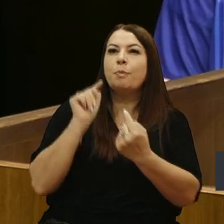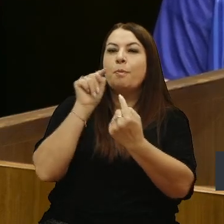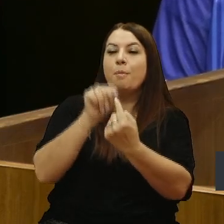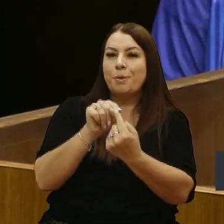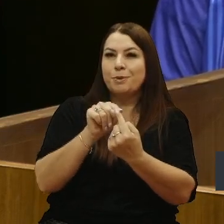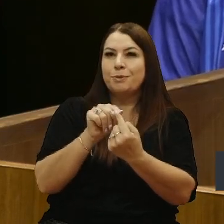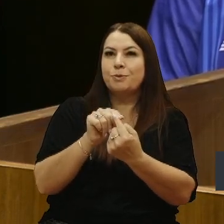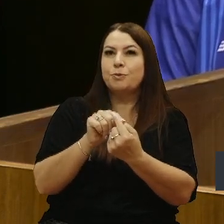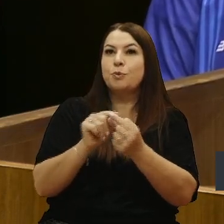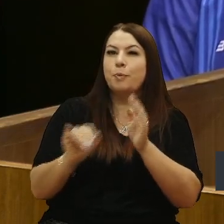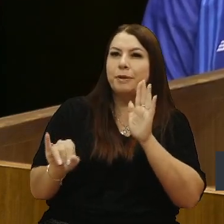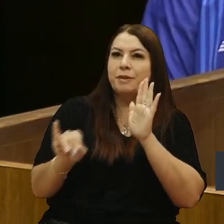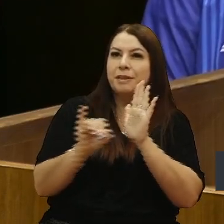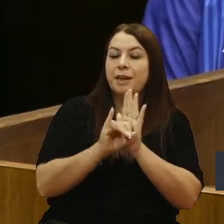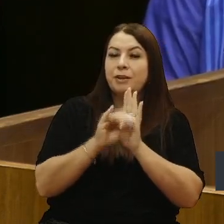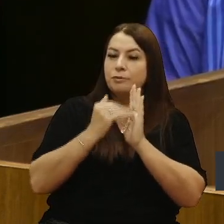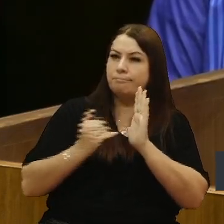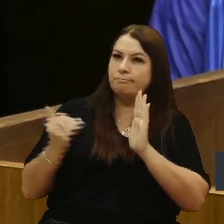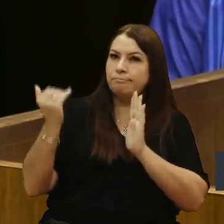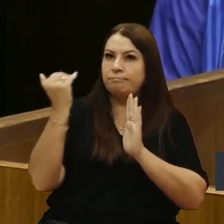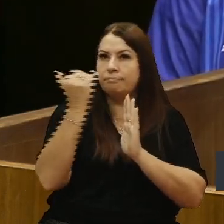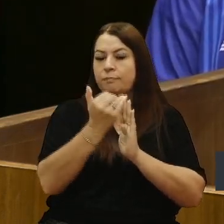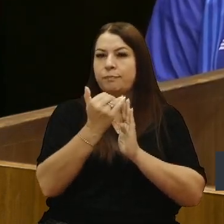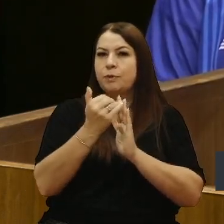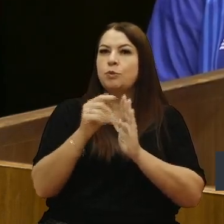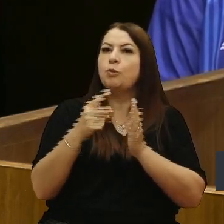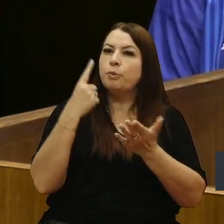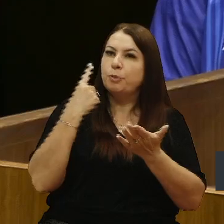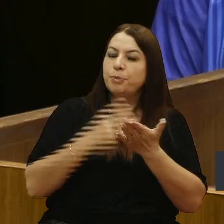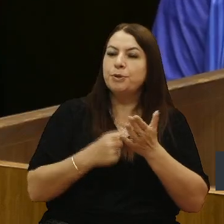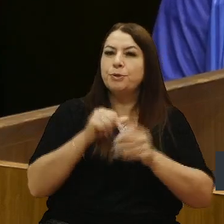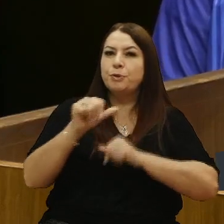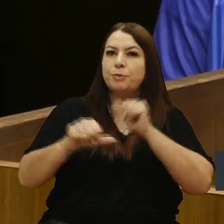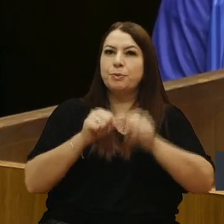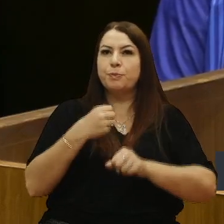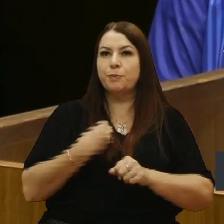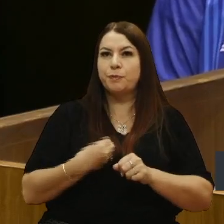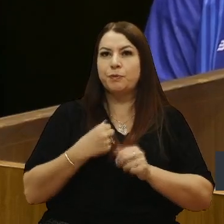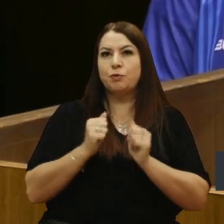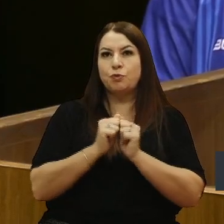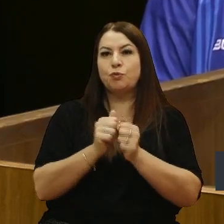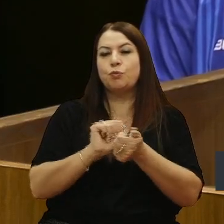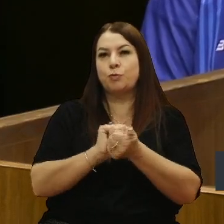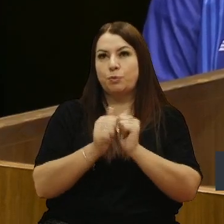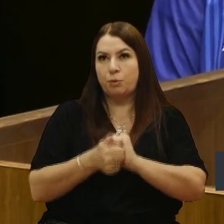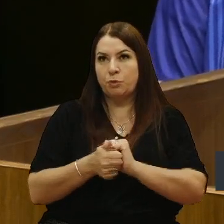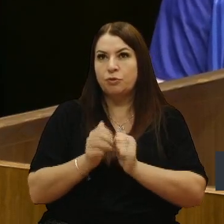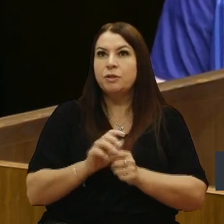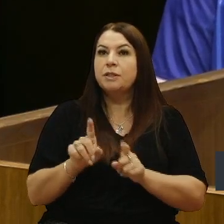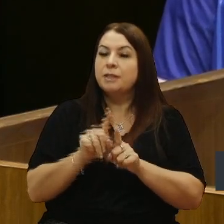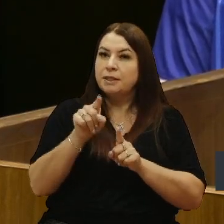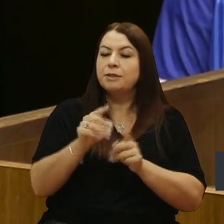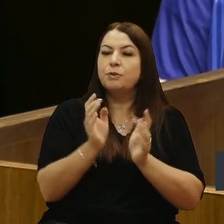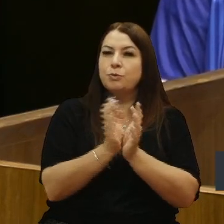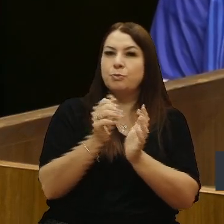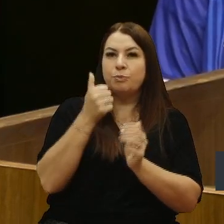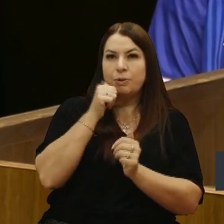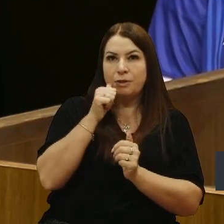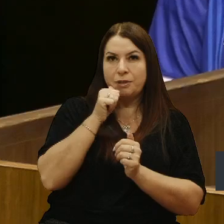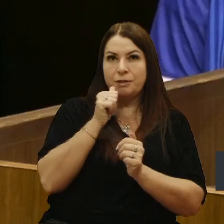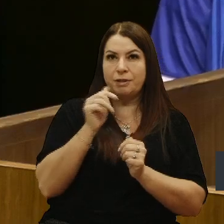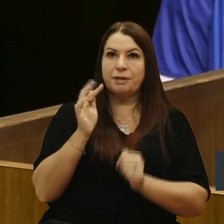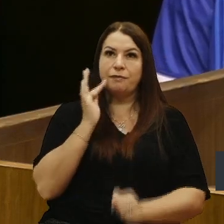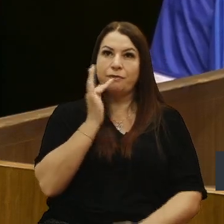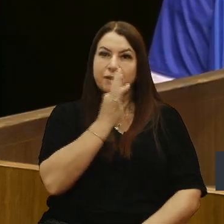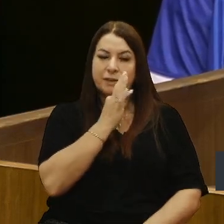com identidade e, acima de tudo, com o compromisso de transformar vidas através do esporte. O time feminino do União Forquetense